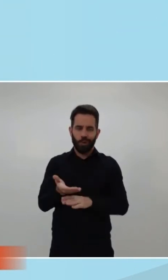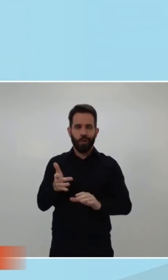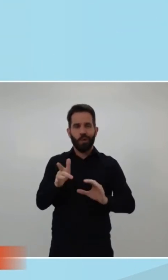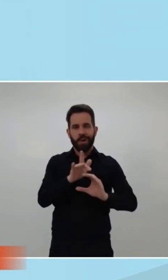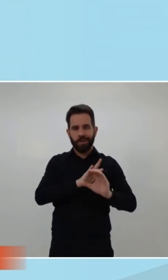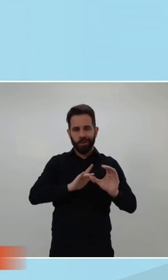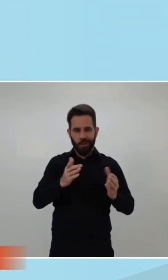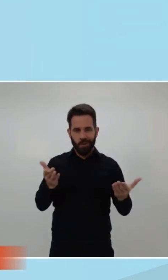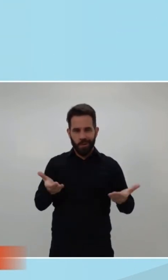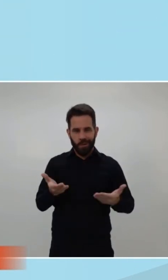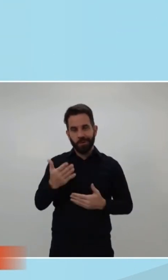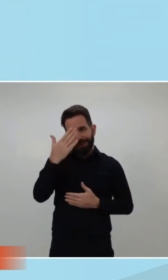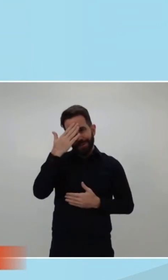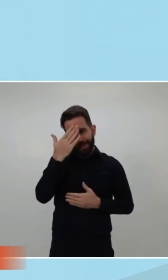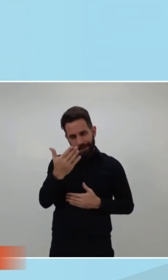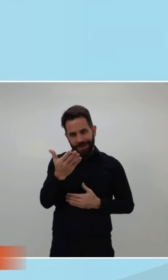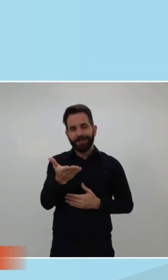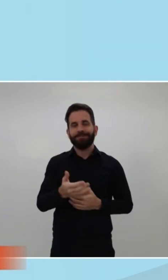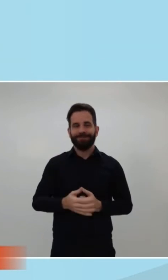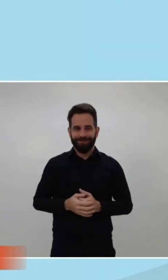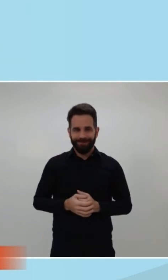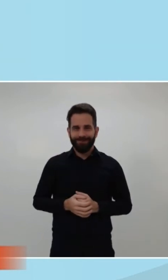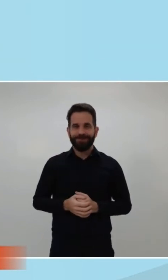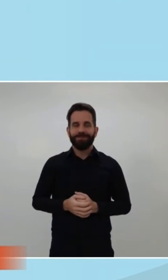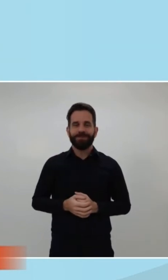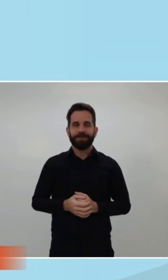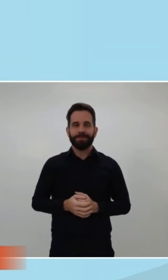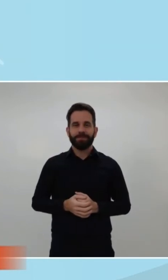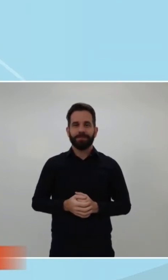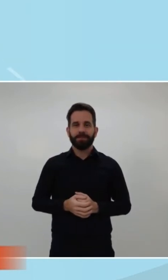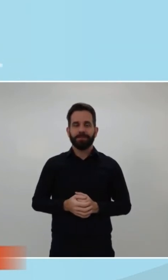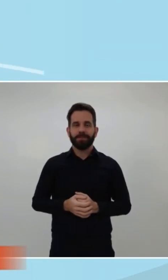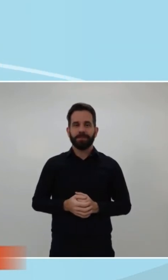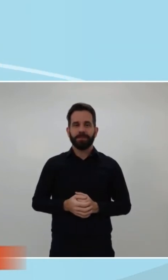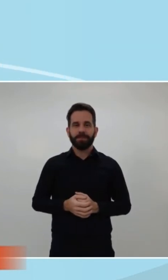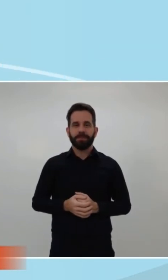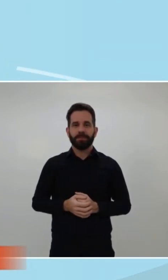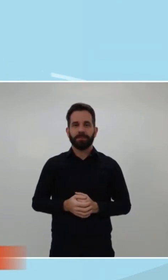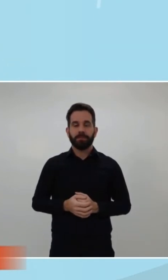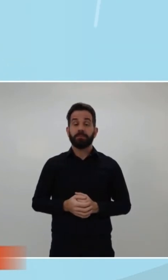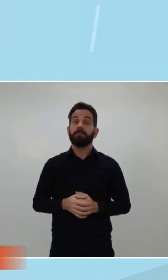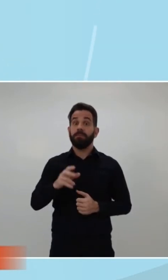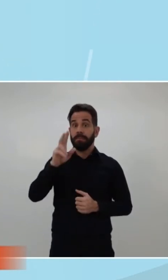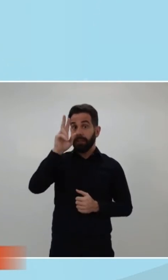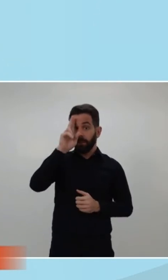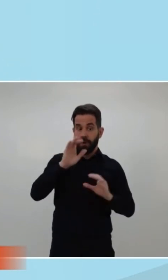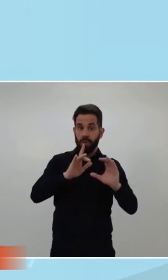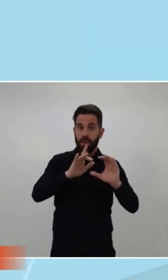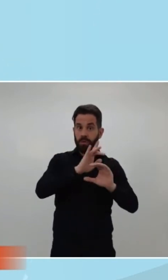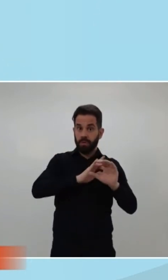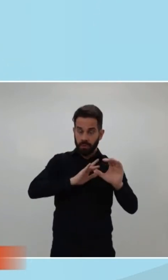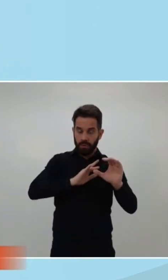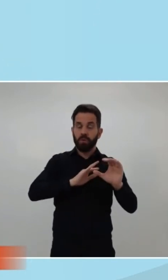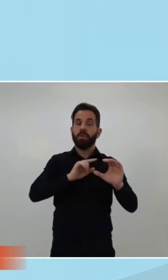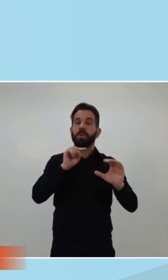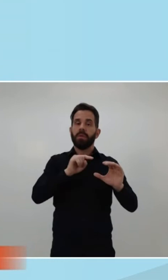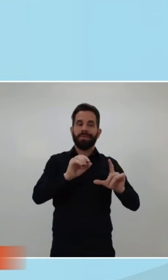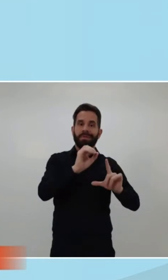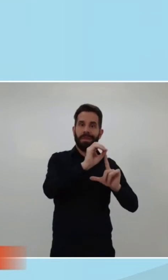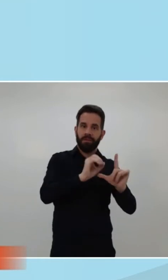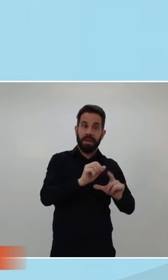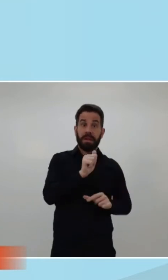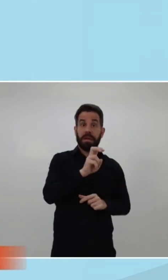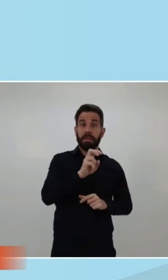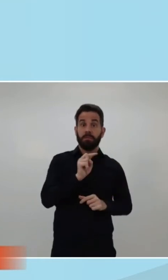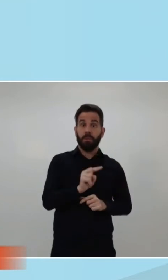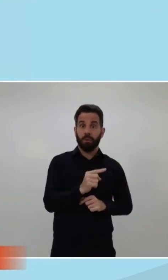professor Diego, novamente. Bom, lembrando que o Conexões vai ao ar na TV UFG, canal 15.1 do Sinal Aberto,